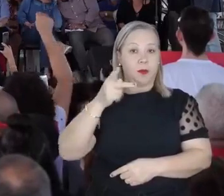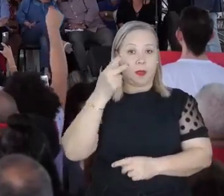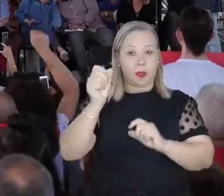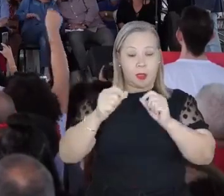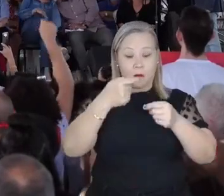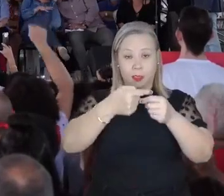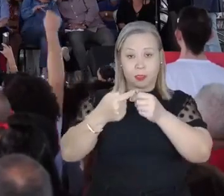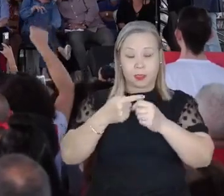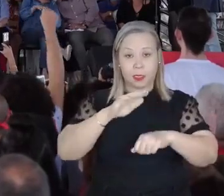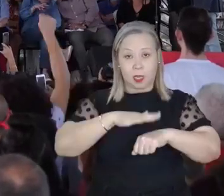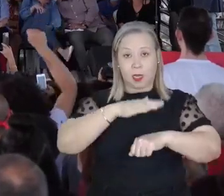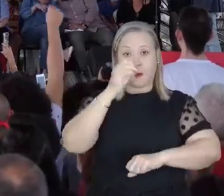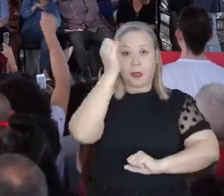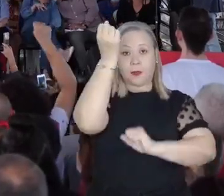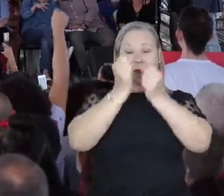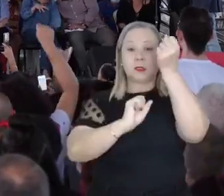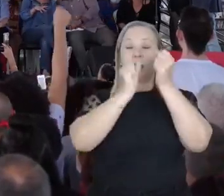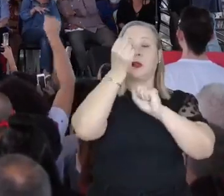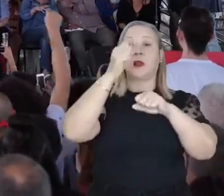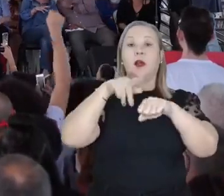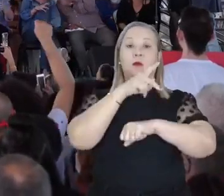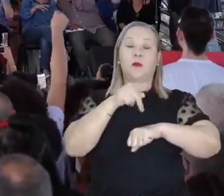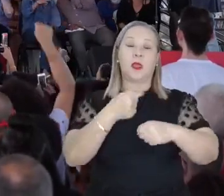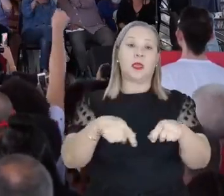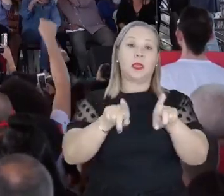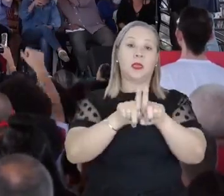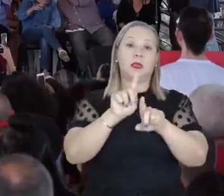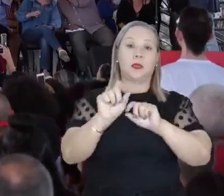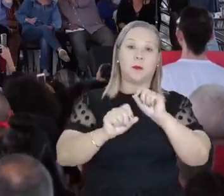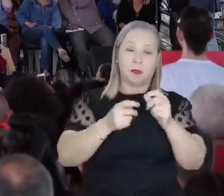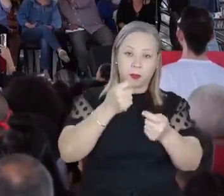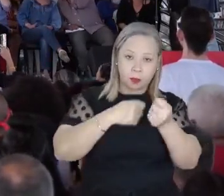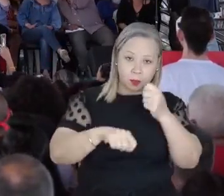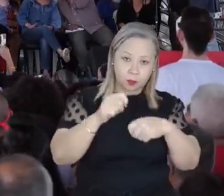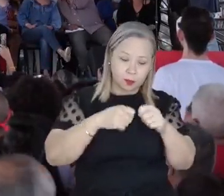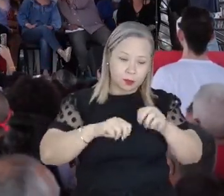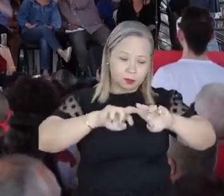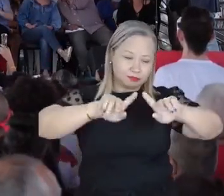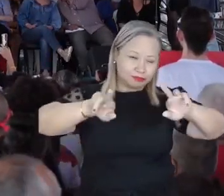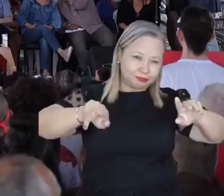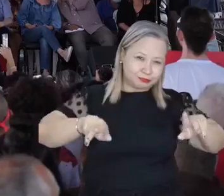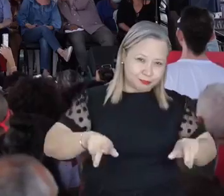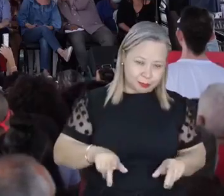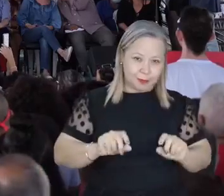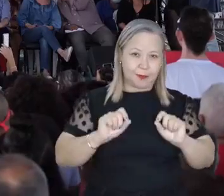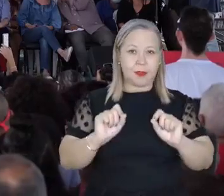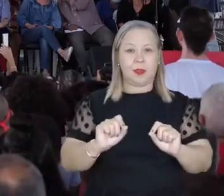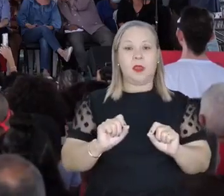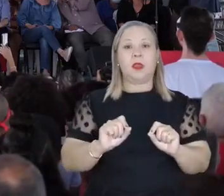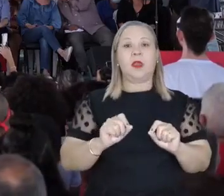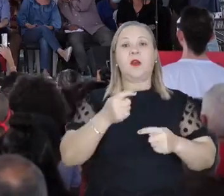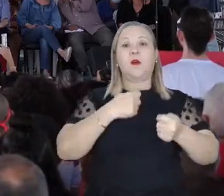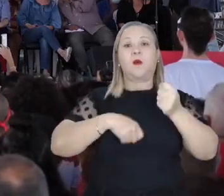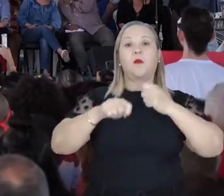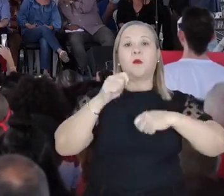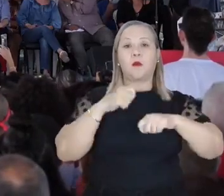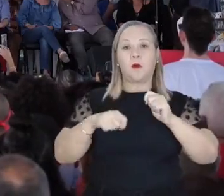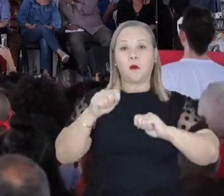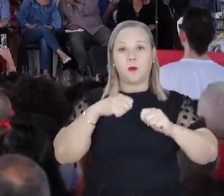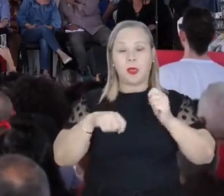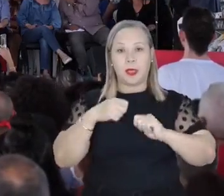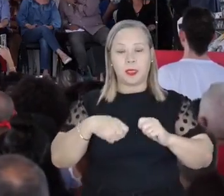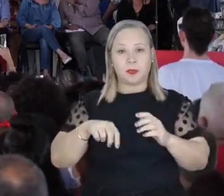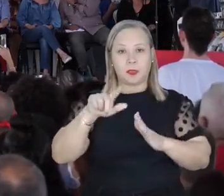país e também com uma economia diversificada, como o comércio e a logística. E está aqui o